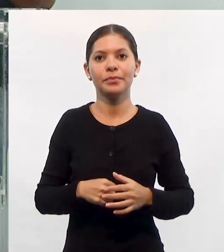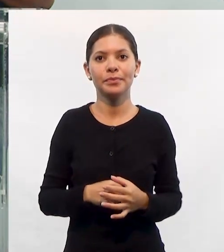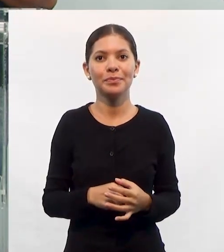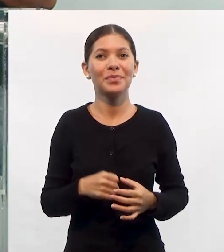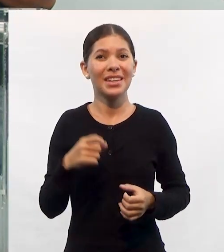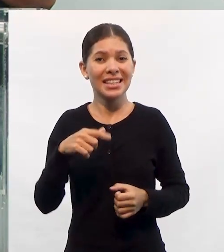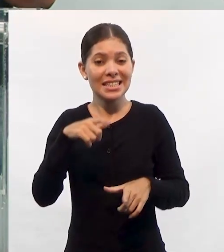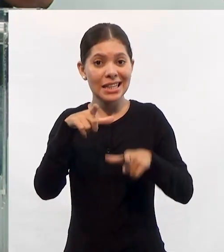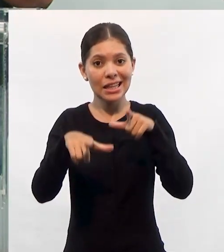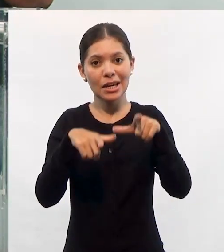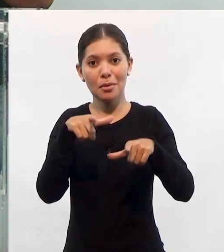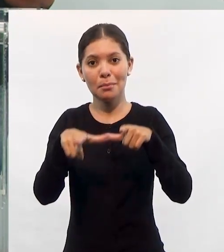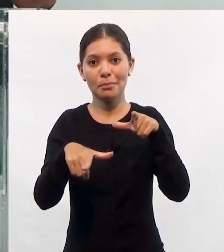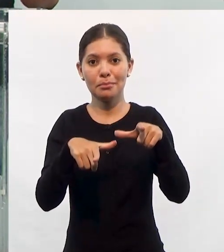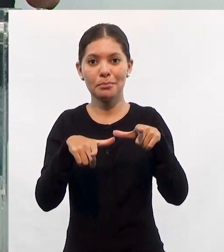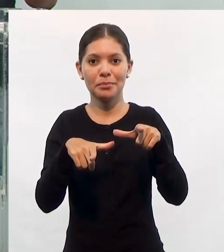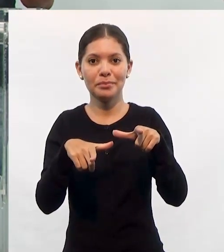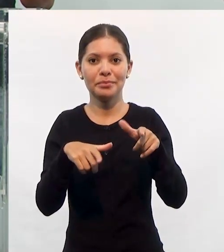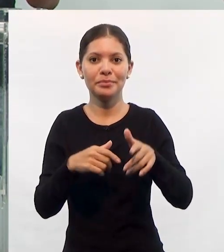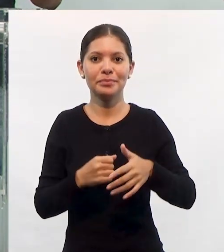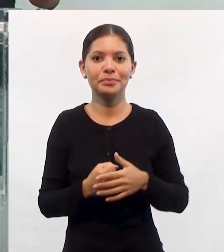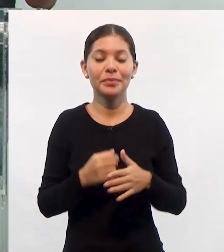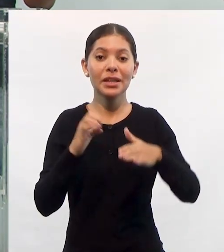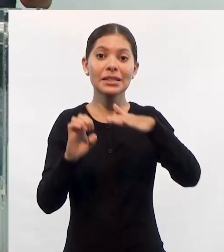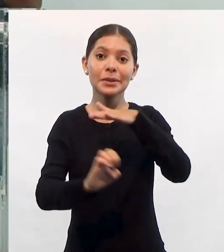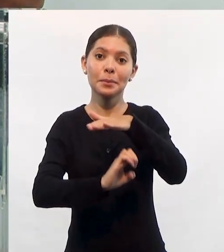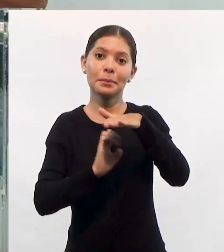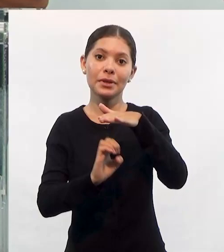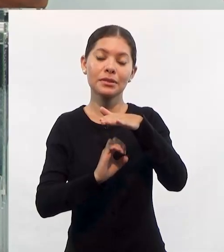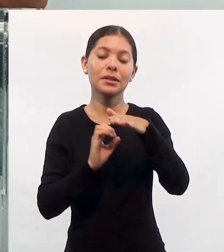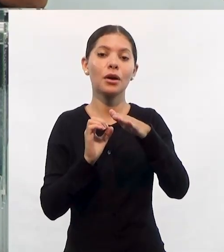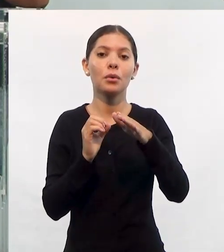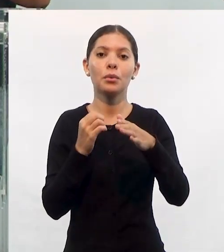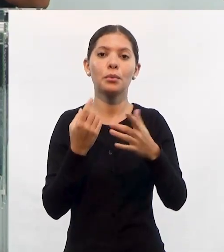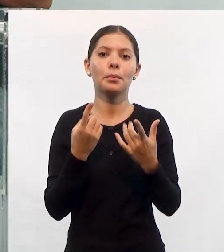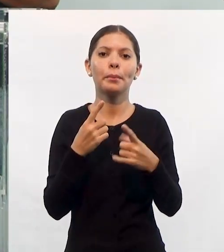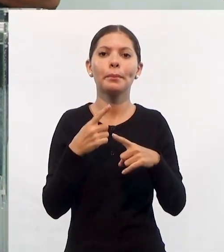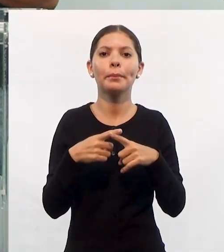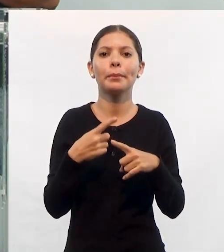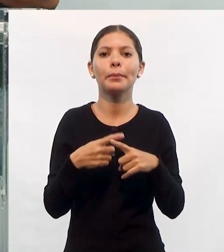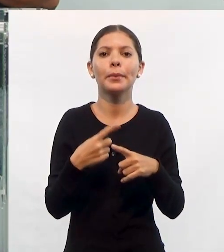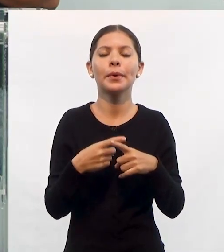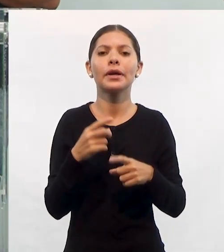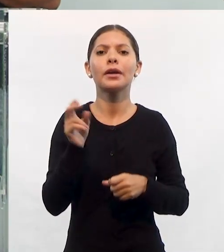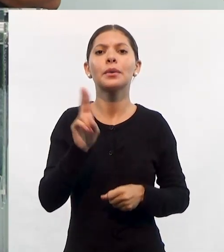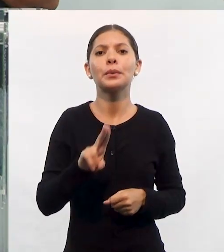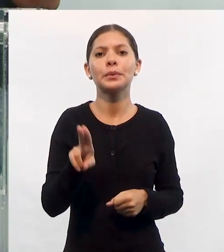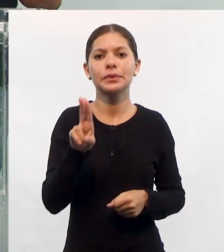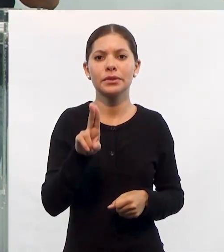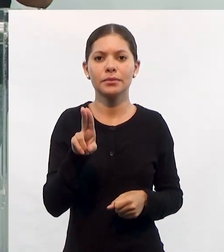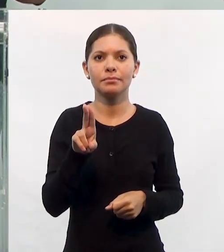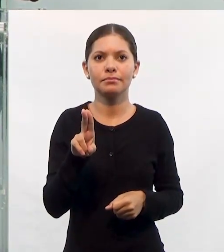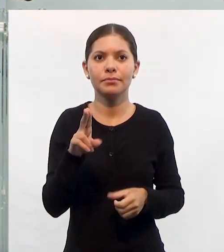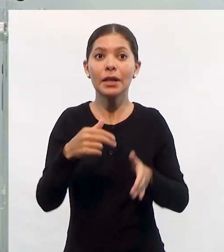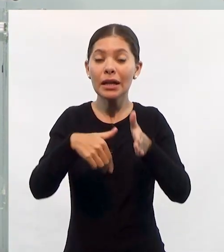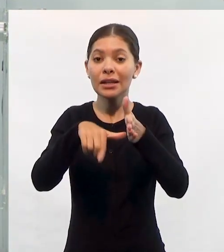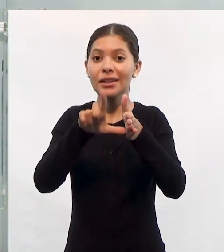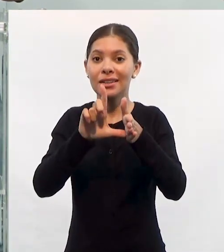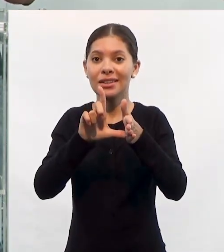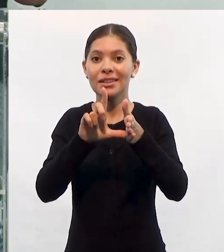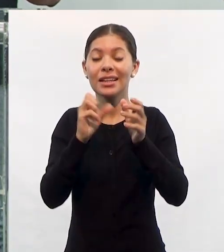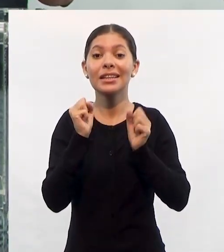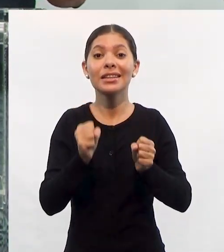Esse trabalho de mão de obra, o motivo da empresa utilizar mão de obra intensiva pode ser